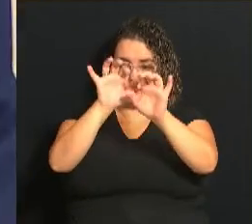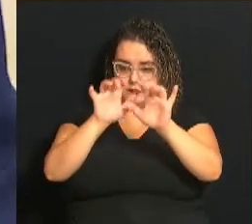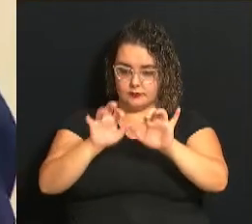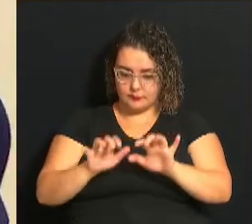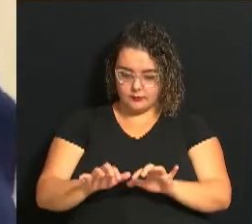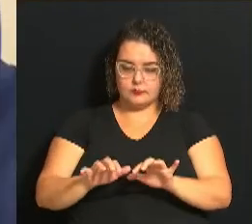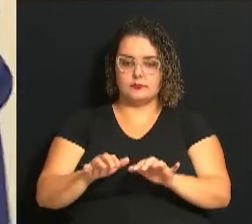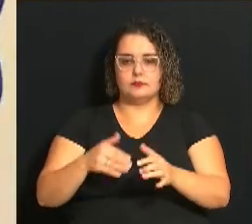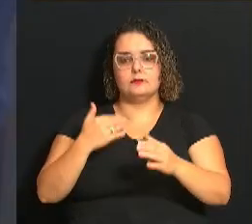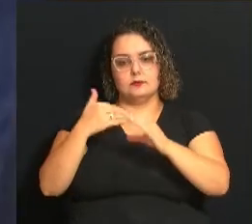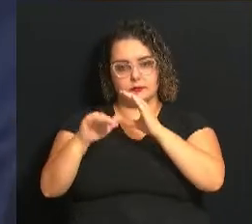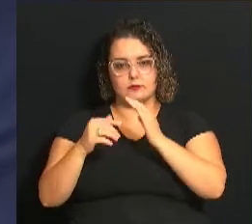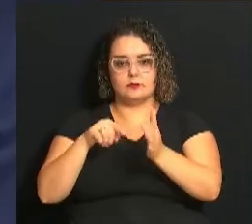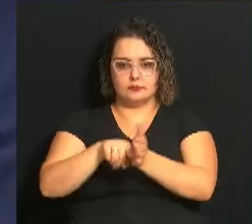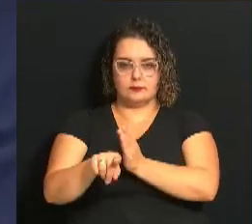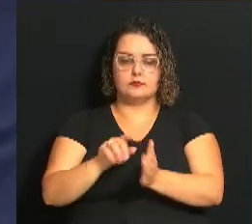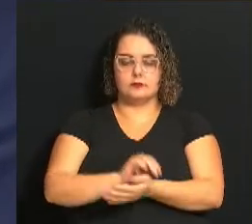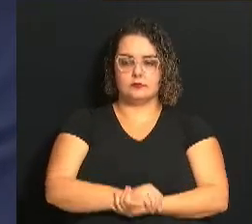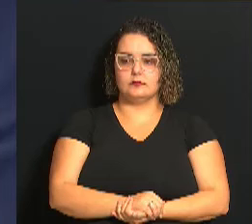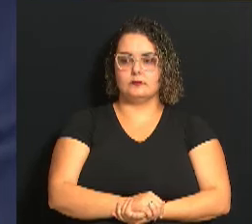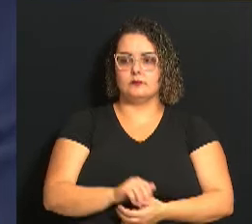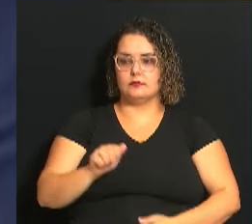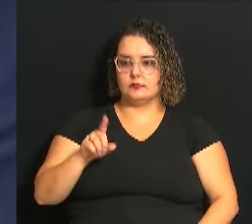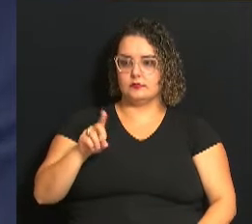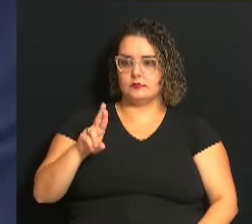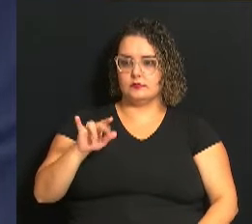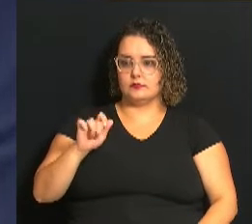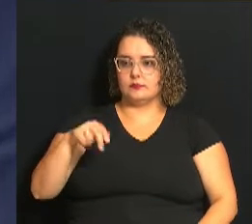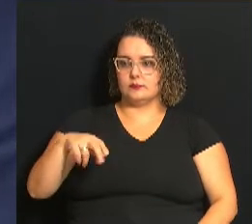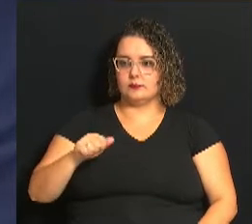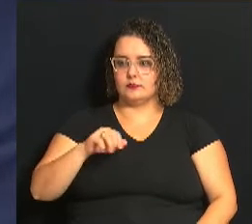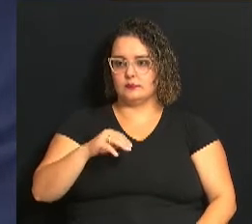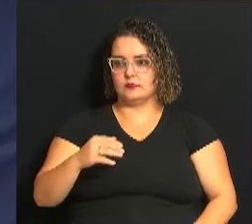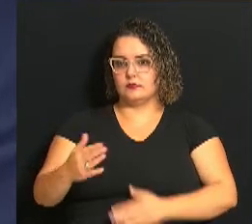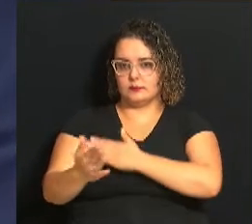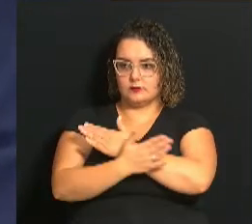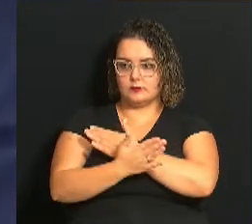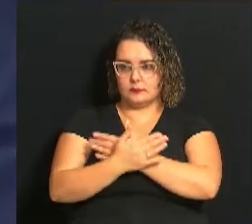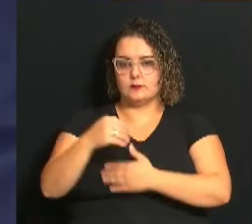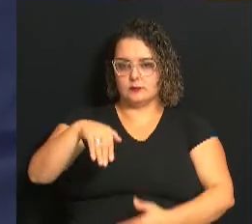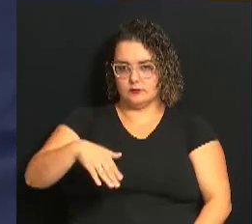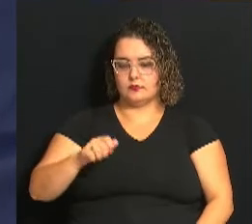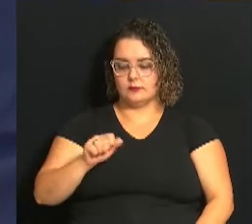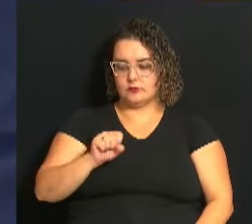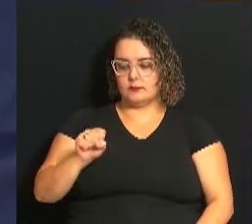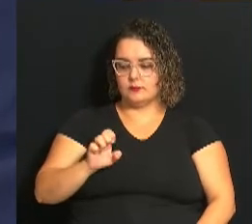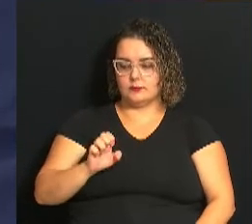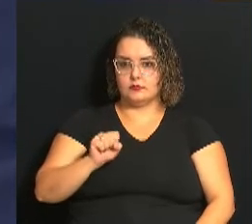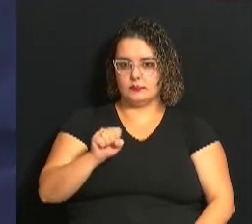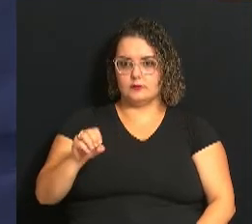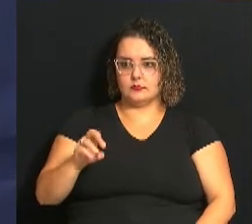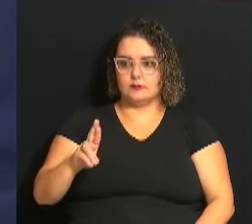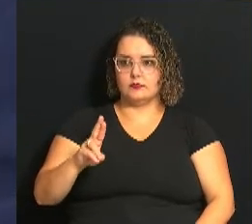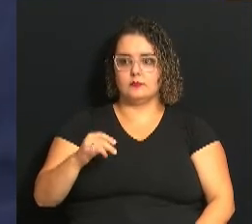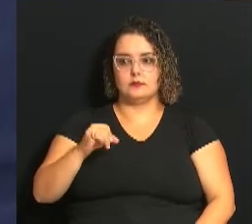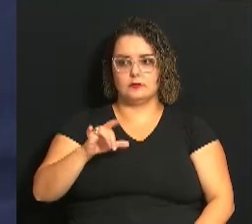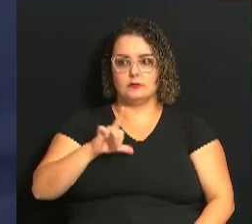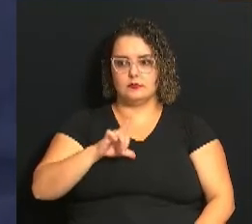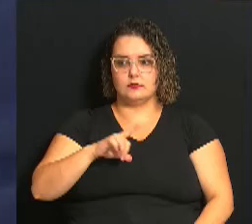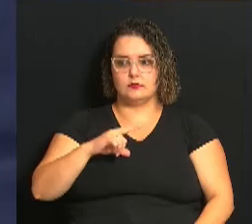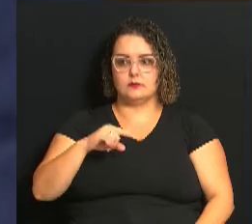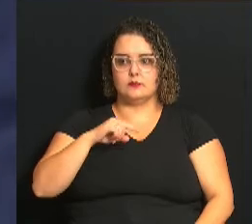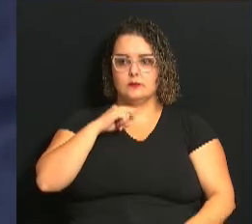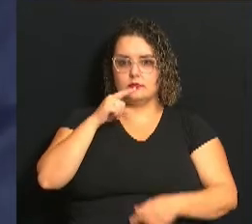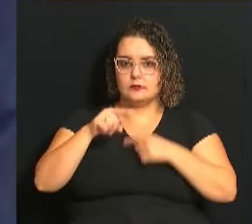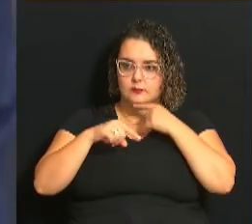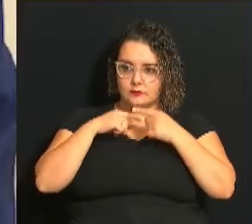nós estamos aqui com o Adriano, meu assessor, que está me ajudando com as perguntas, caso haja, tá bom? Muito obrigado. O